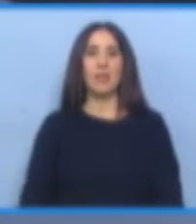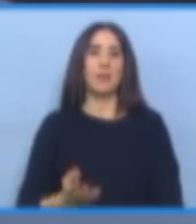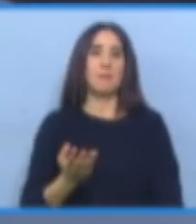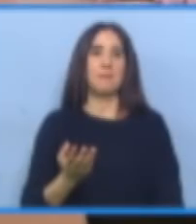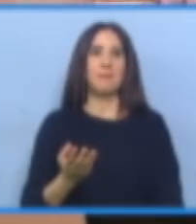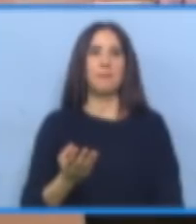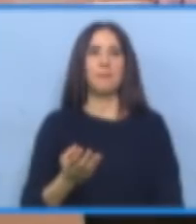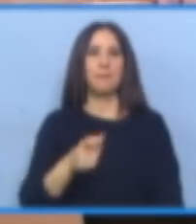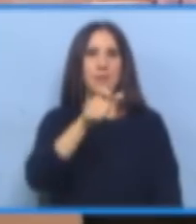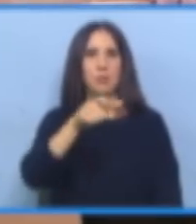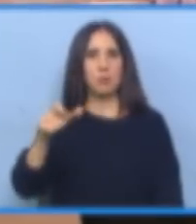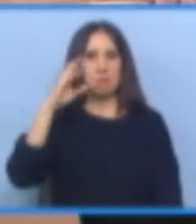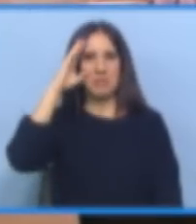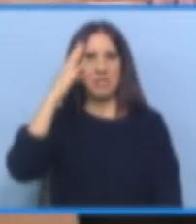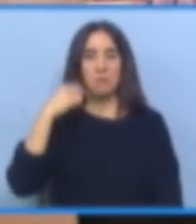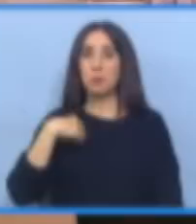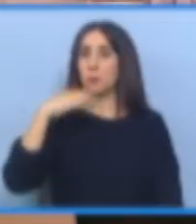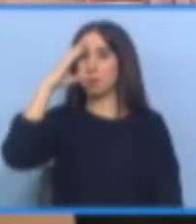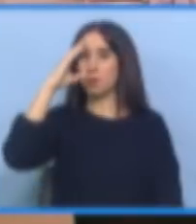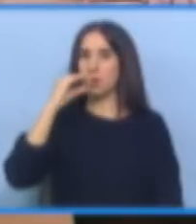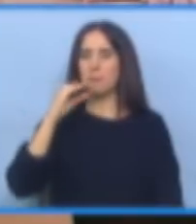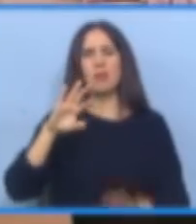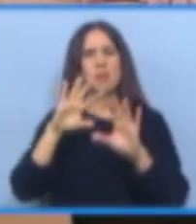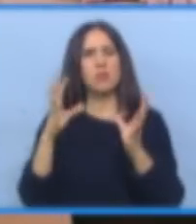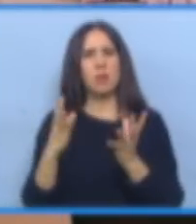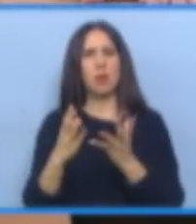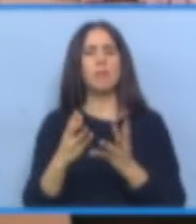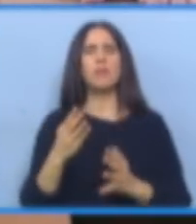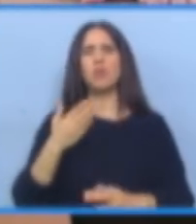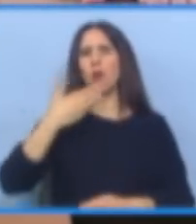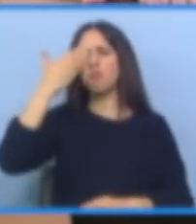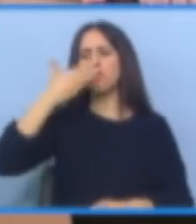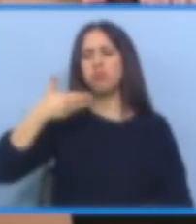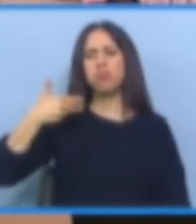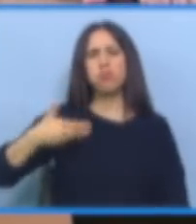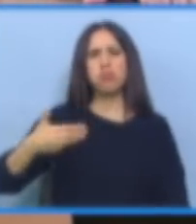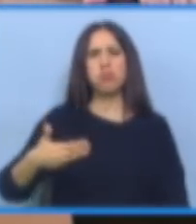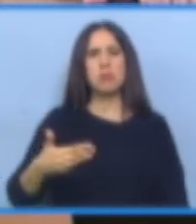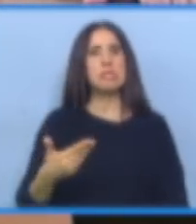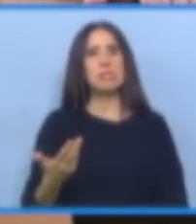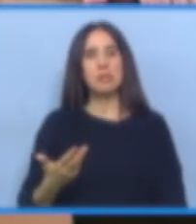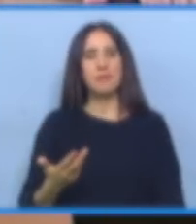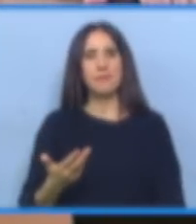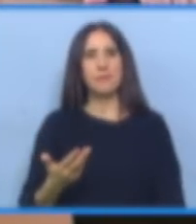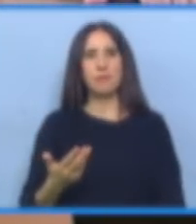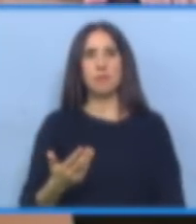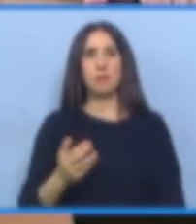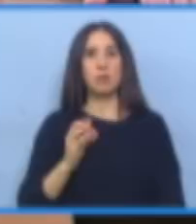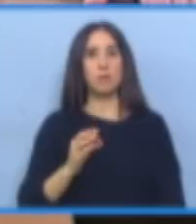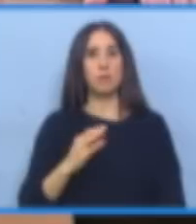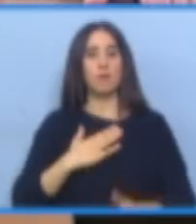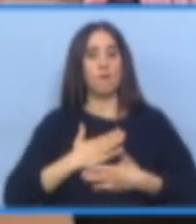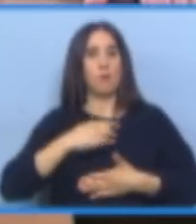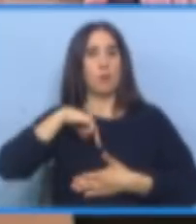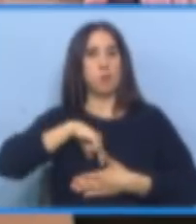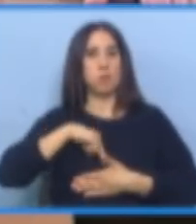eu não sei se as pessoas sabem, em geral, mas desde há muito tempo que qualquer